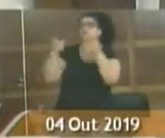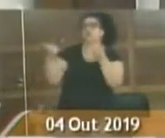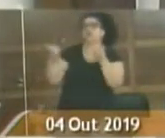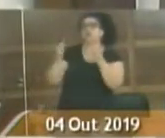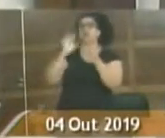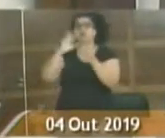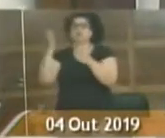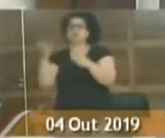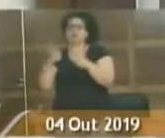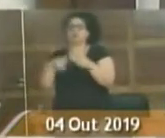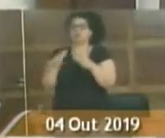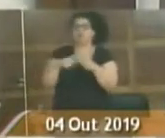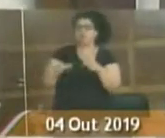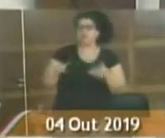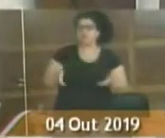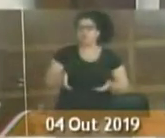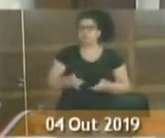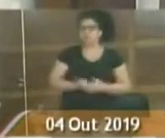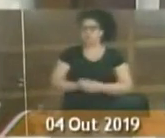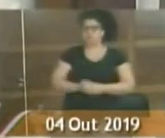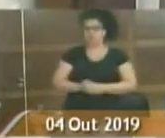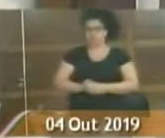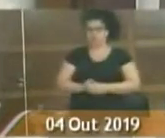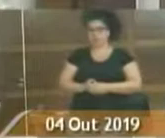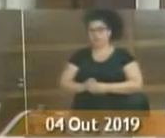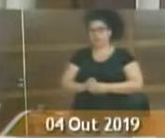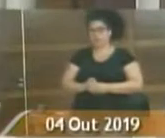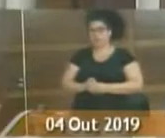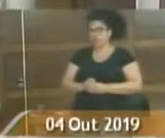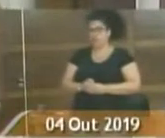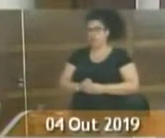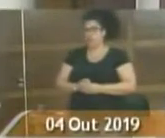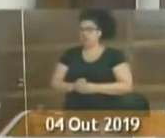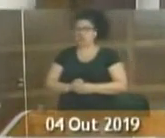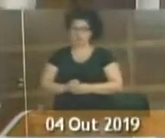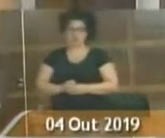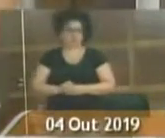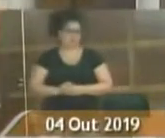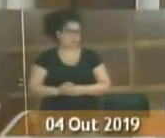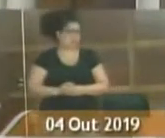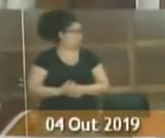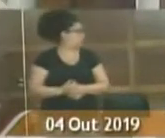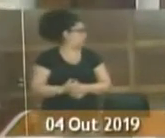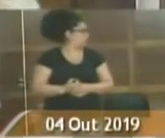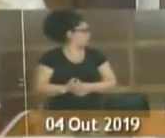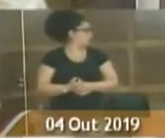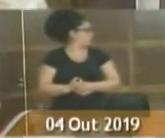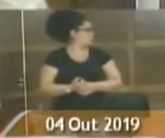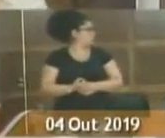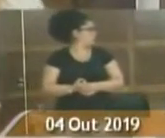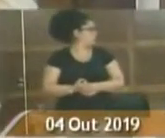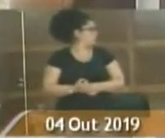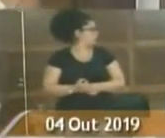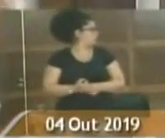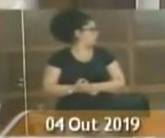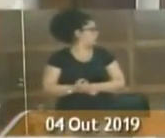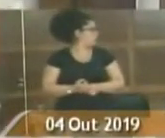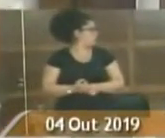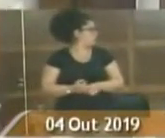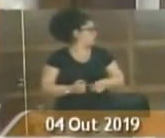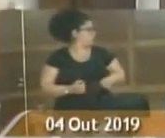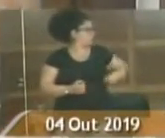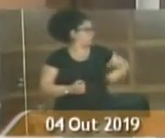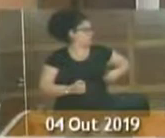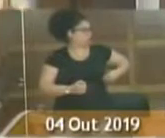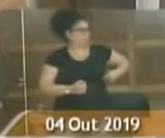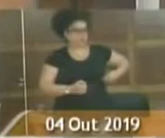se dizer é aquilo que eu te falei. Como é que a gente foi mexer nisso daí, nesse trabalho? Foi um desafio. Através da medicina